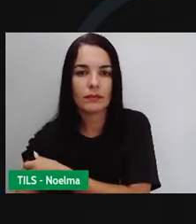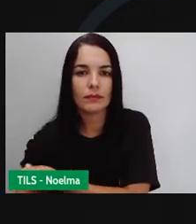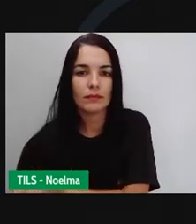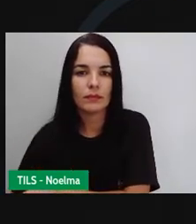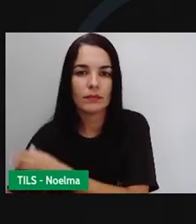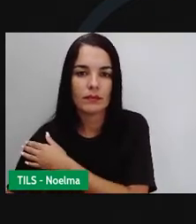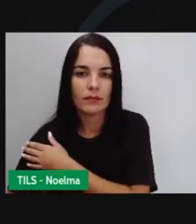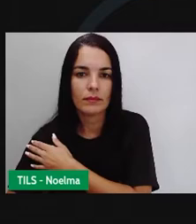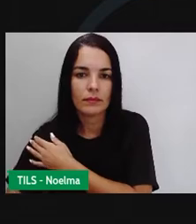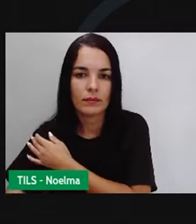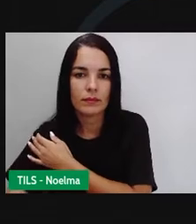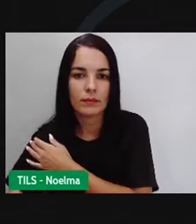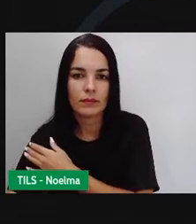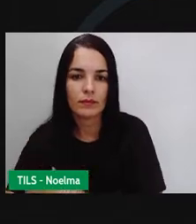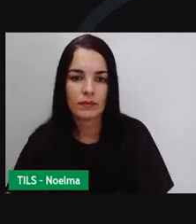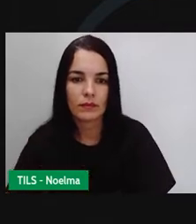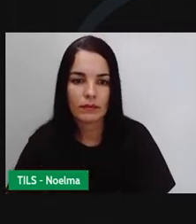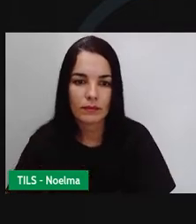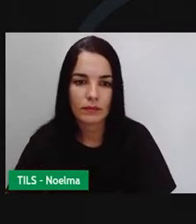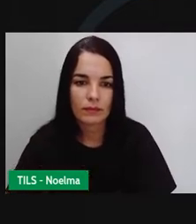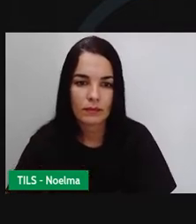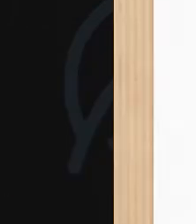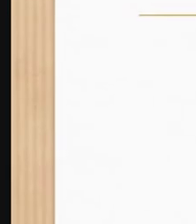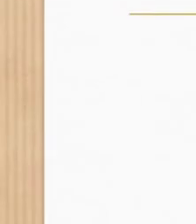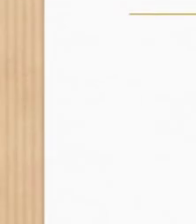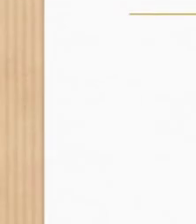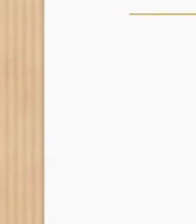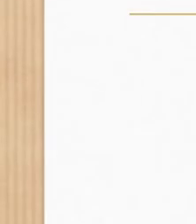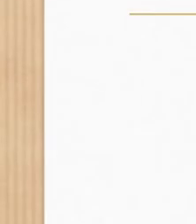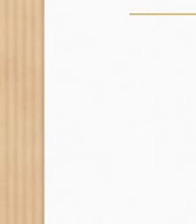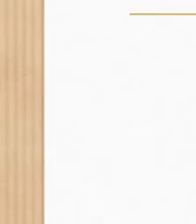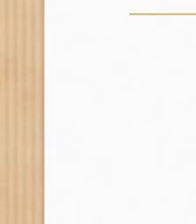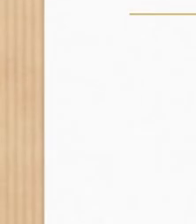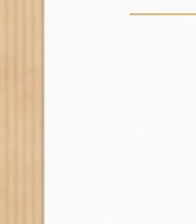A Atepe. A escola pegou o tempo, apagou o Ipá.